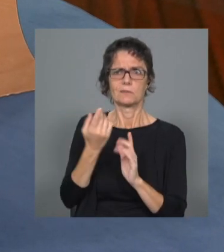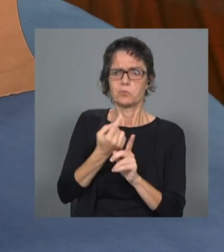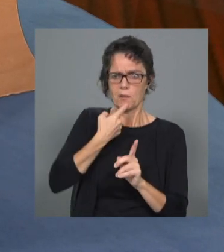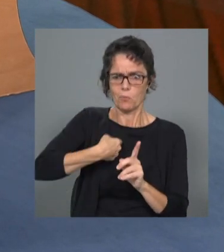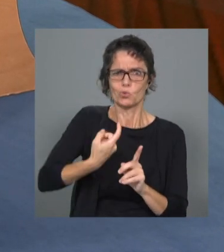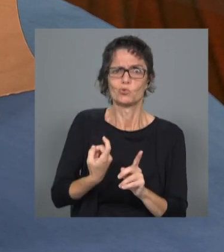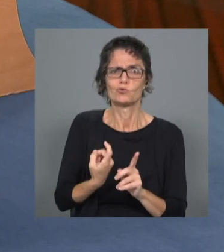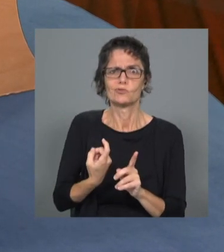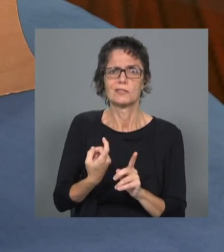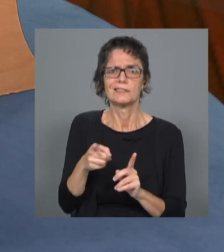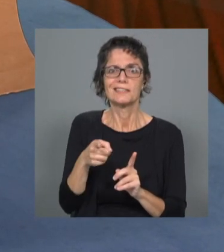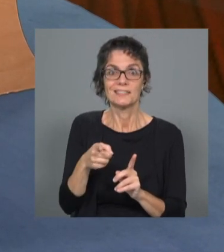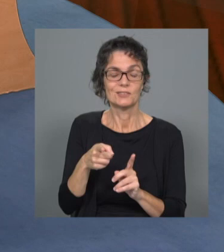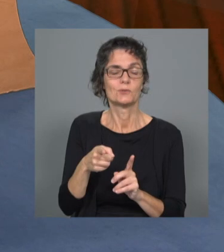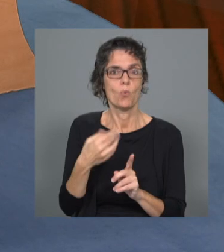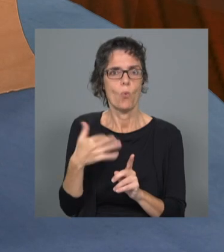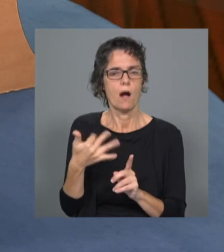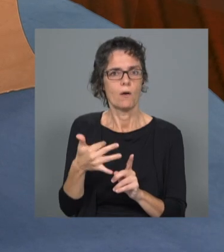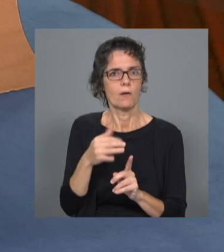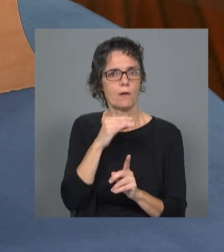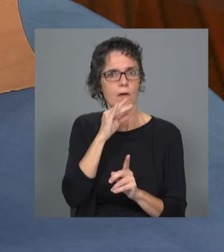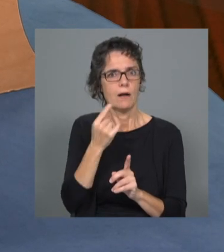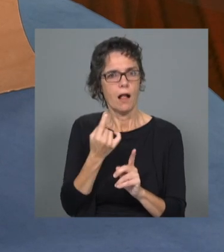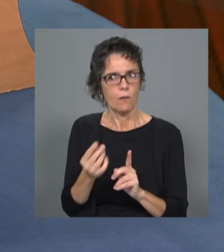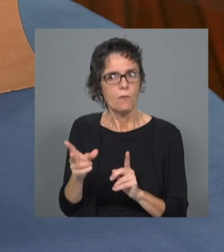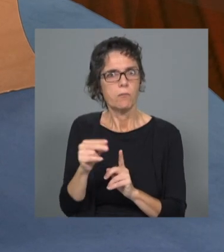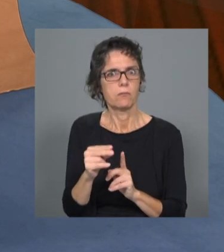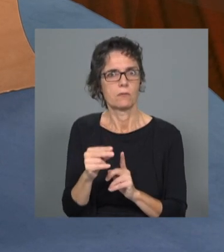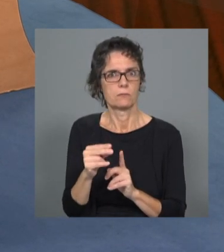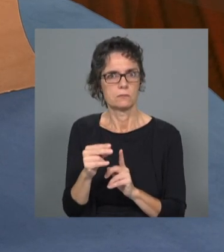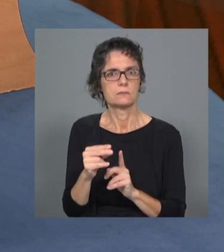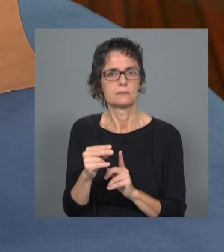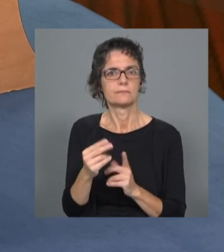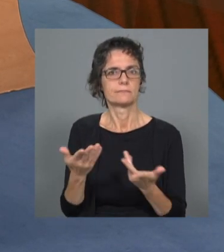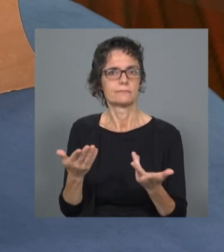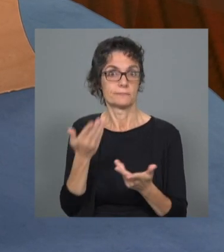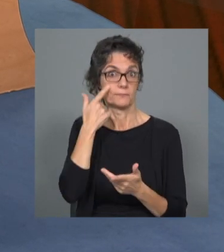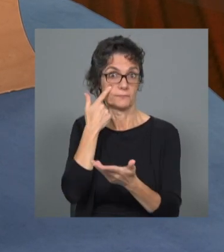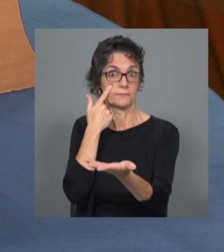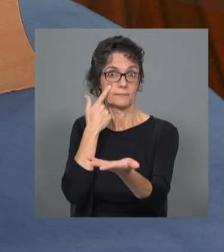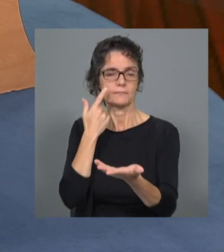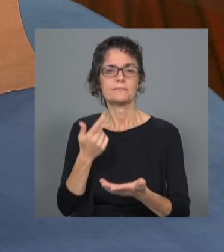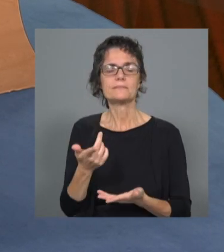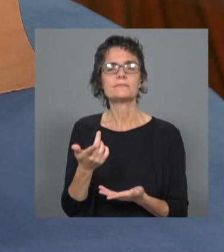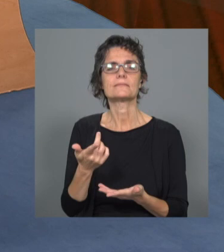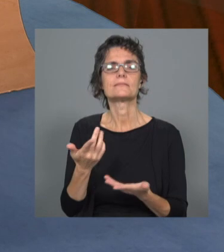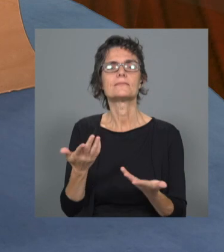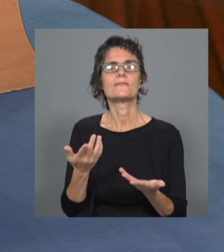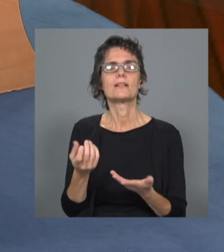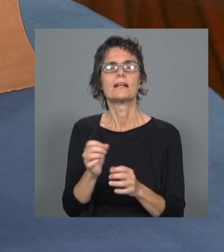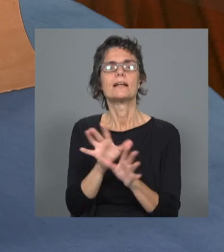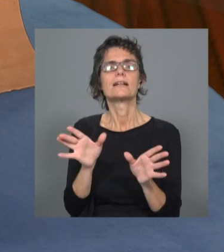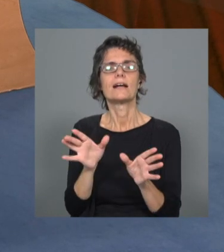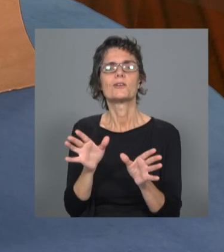com a confiança no futuro e sem saber exatamente para onde iriam e vejo até onde é que elas chegaram, portanto, acho que obviamente há uma